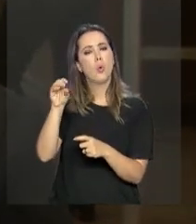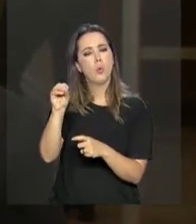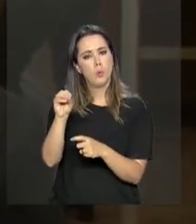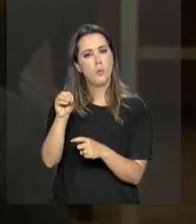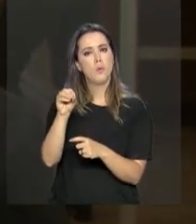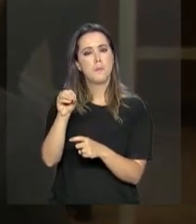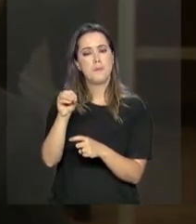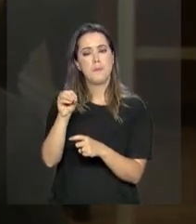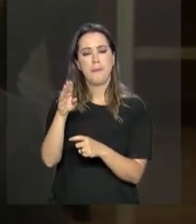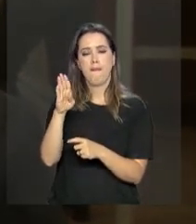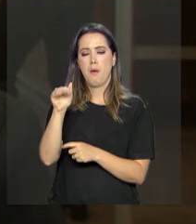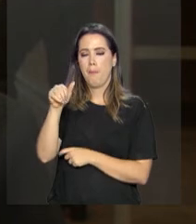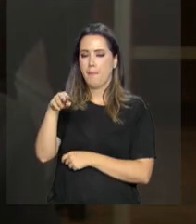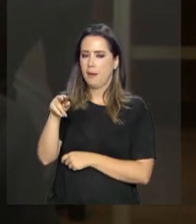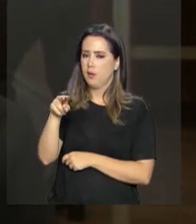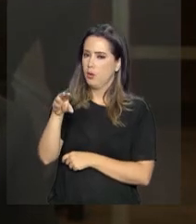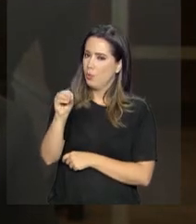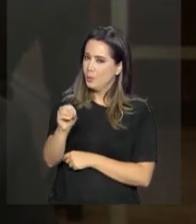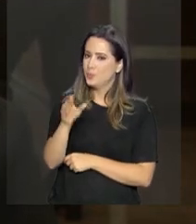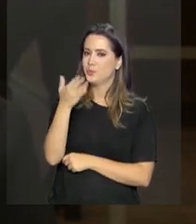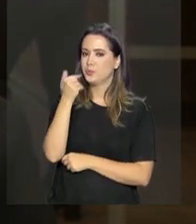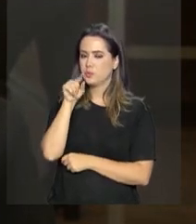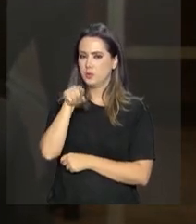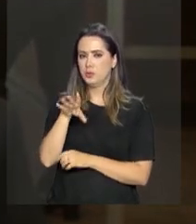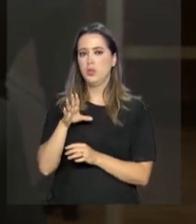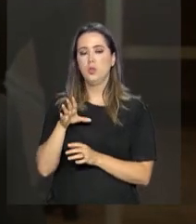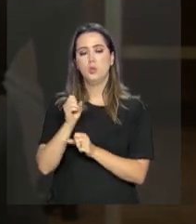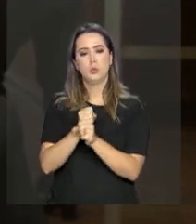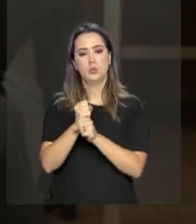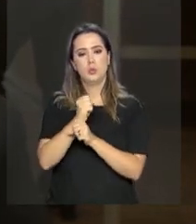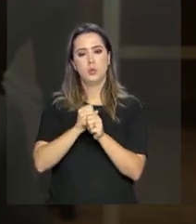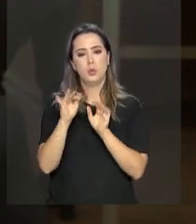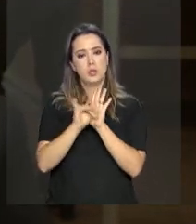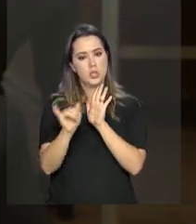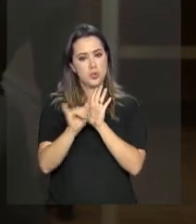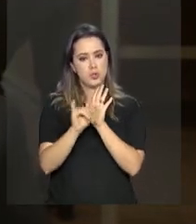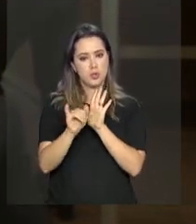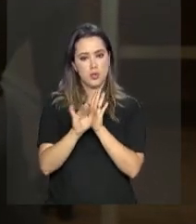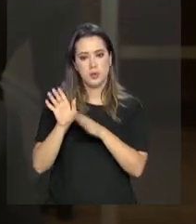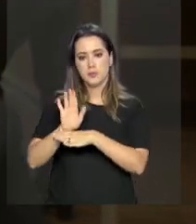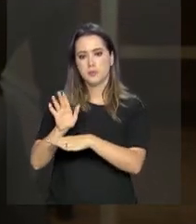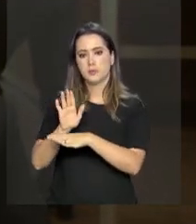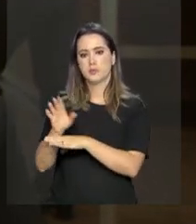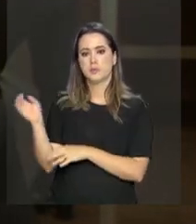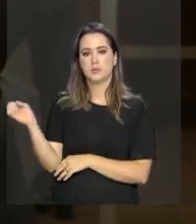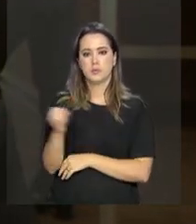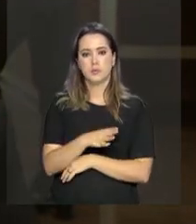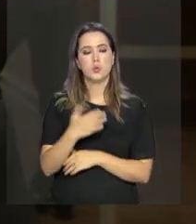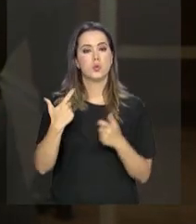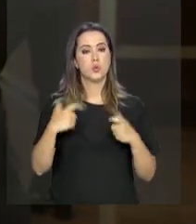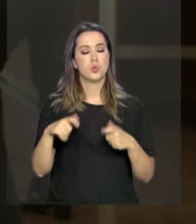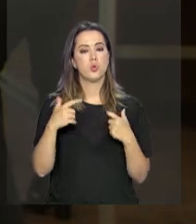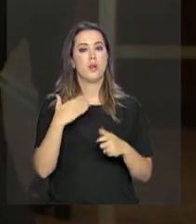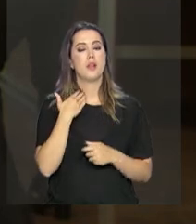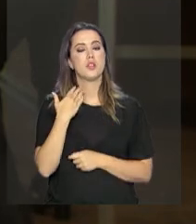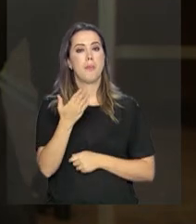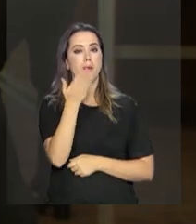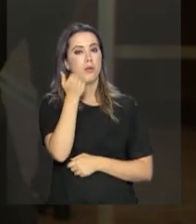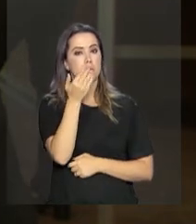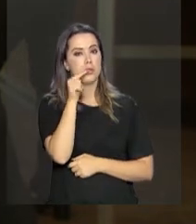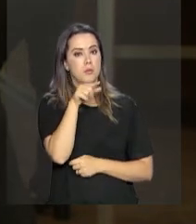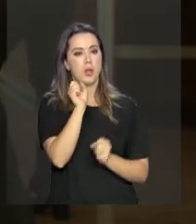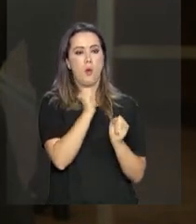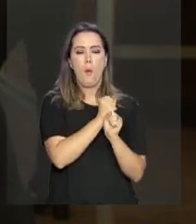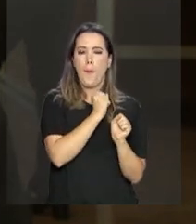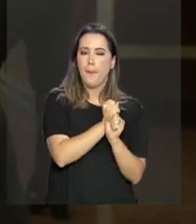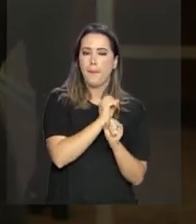E o MDS todo ano lança edital público de apoio à modernização desses bancos públicos, seja nas